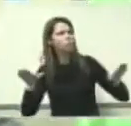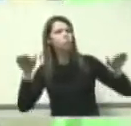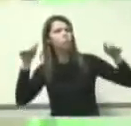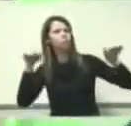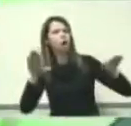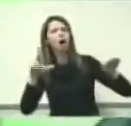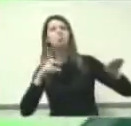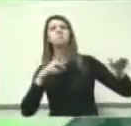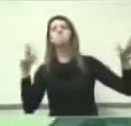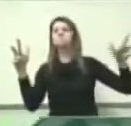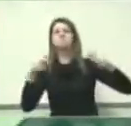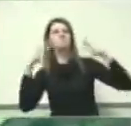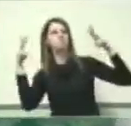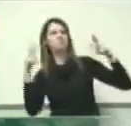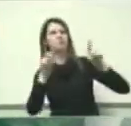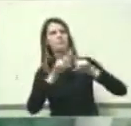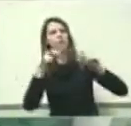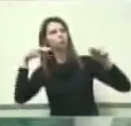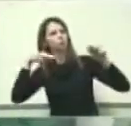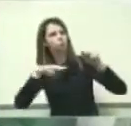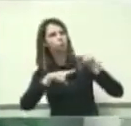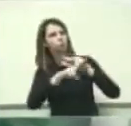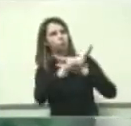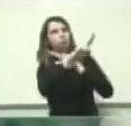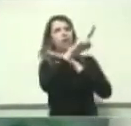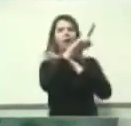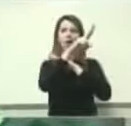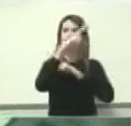ser contrário mas era sobe